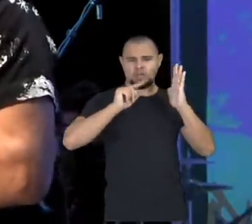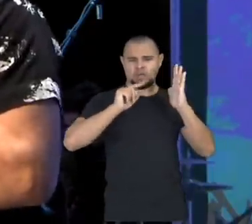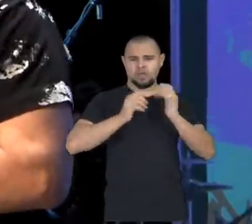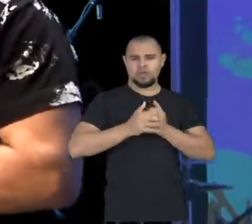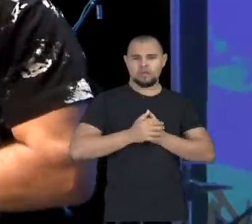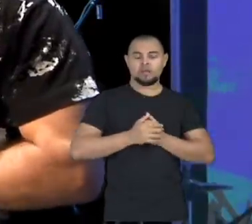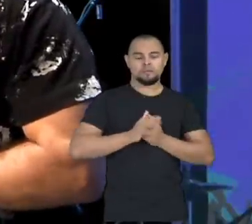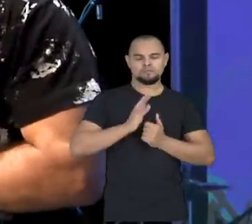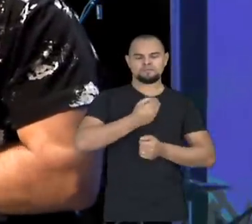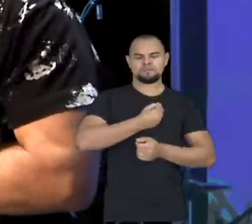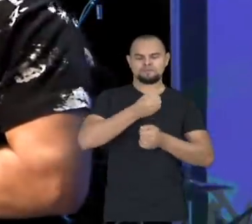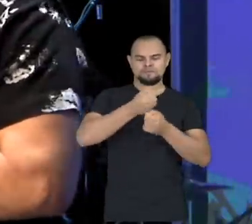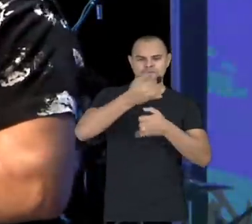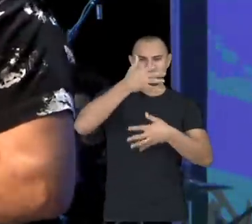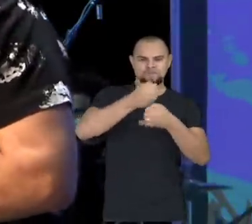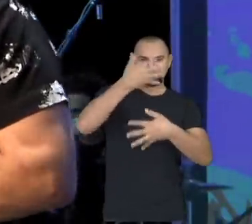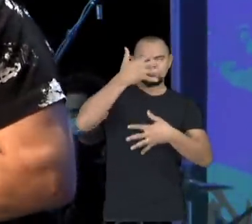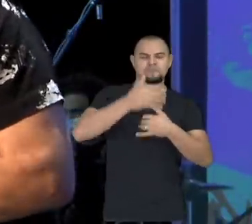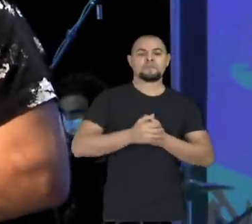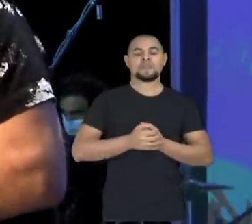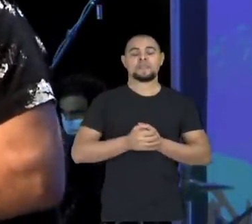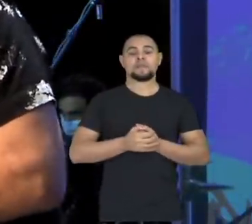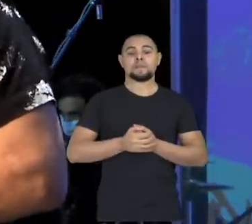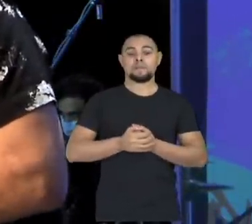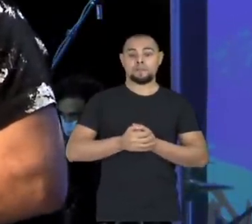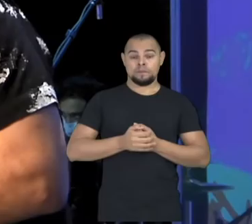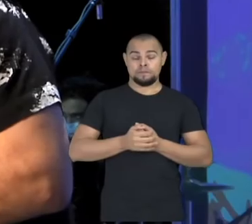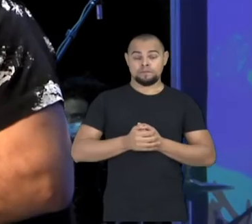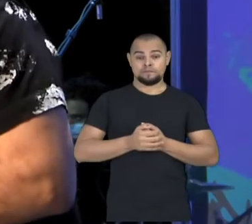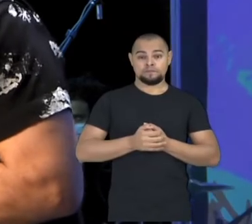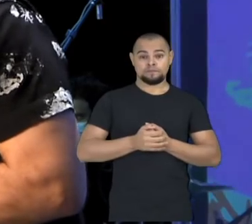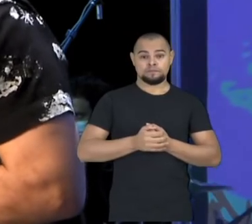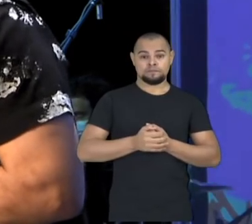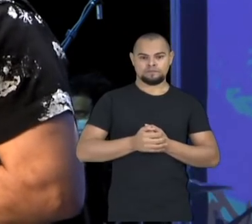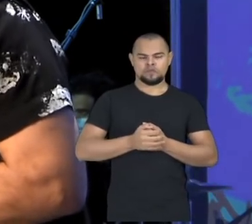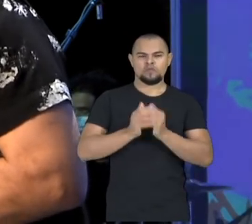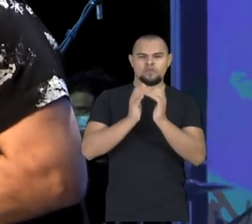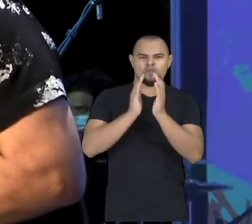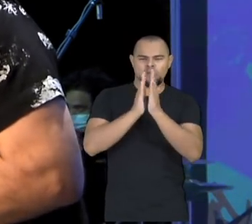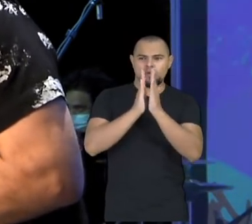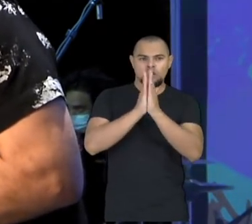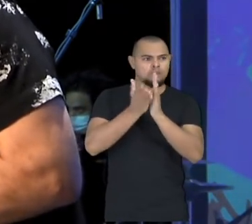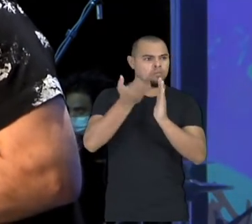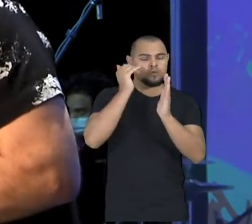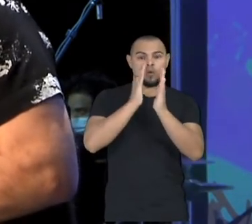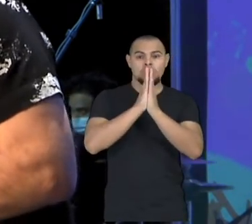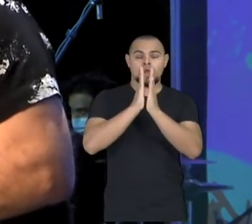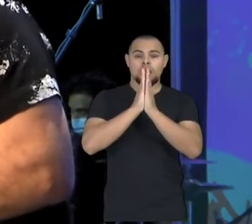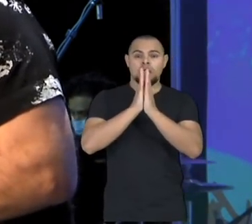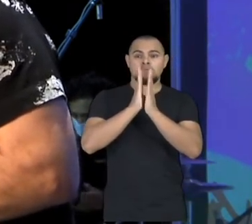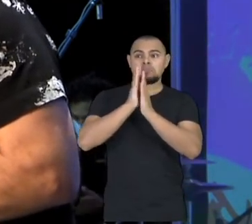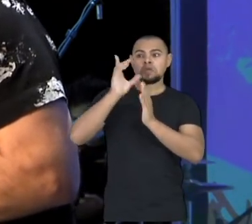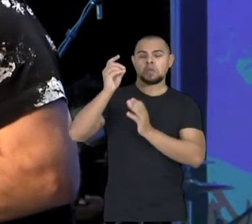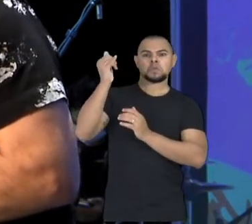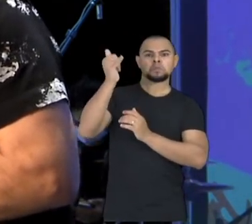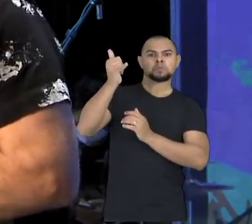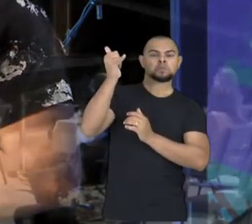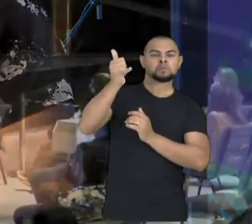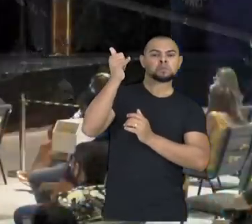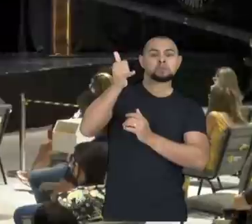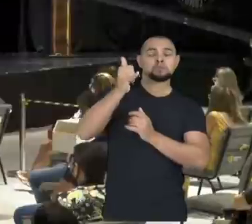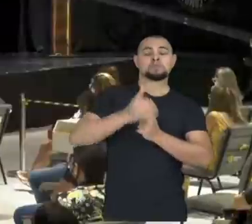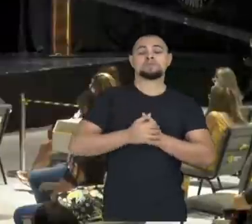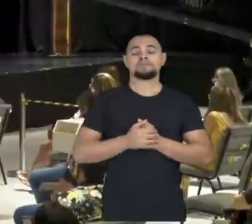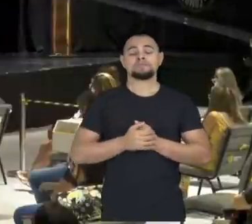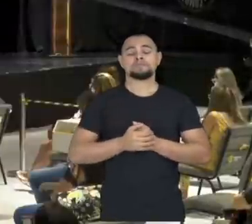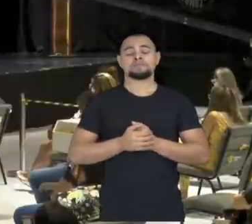Ah, tá aqui. Se tem alguém em casa, aqui, vamos orar, gente, vamos orar, porque Deus pode estar falando alguma coisa. Se